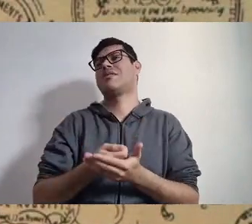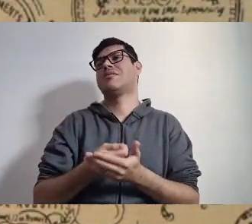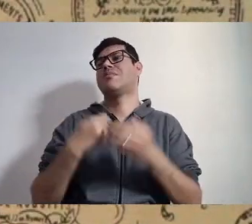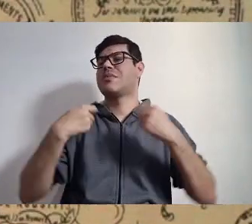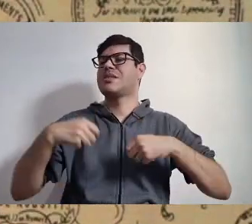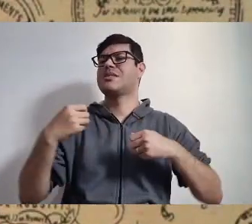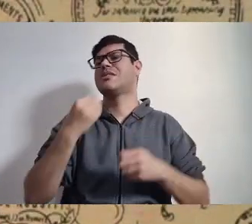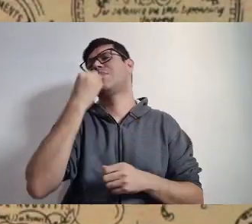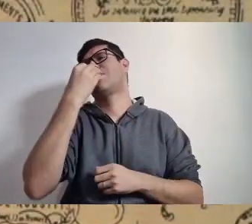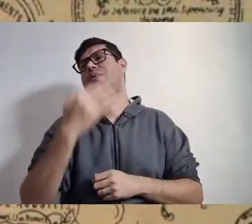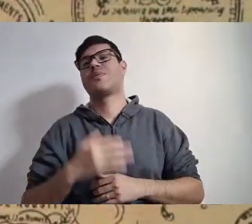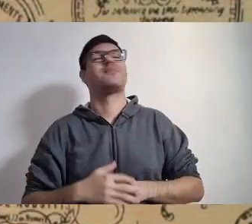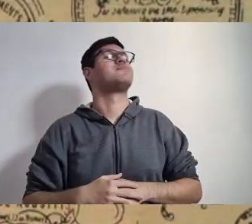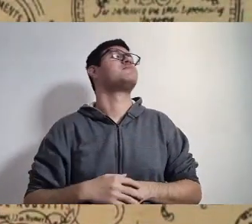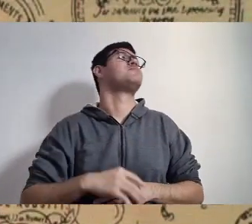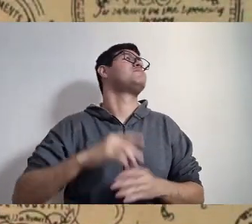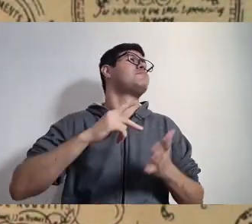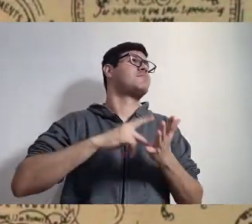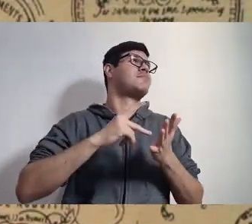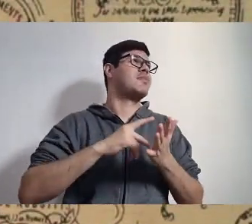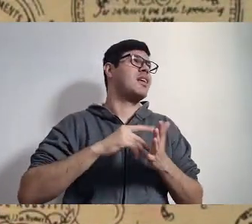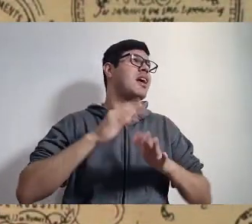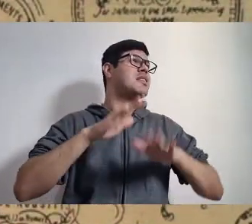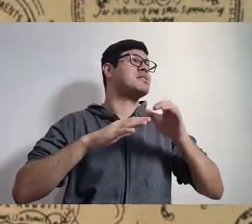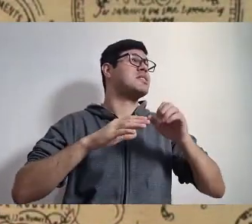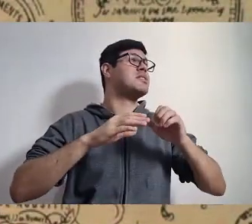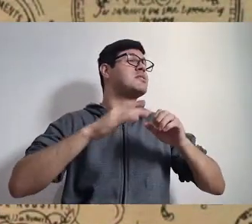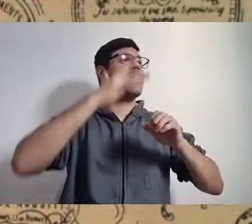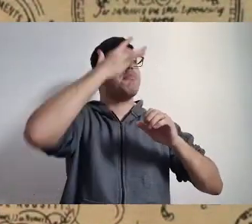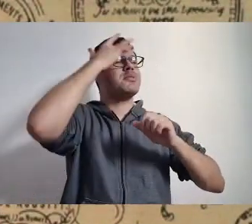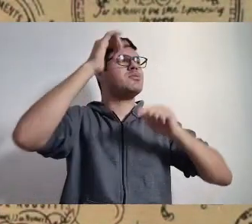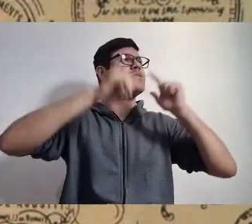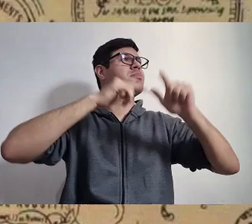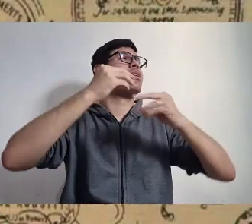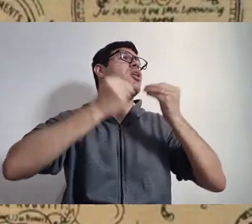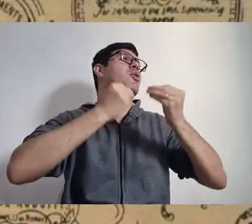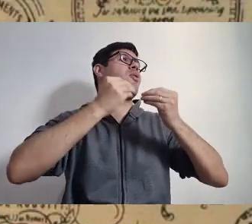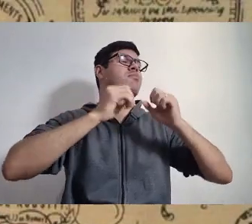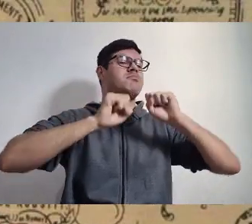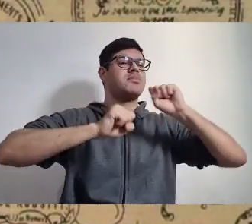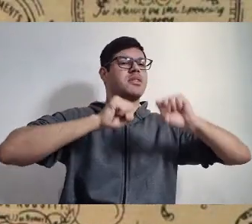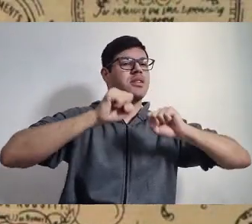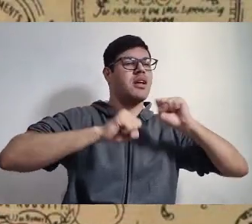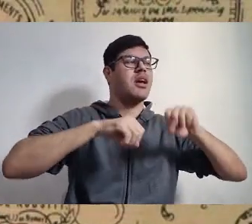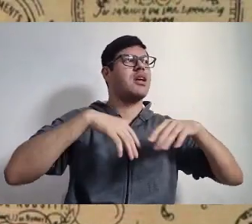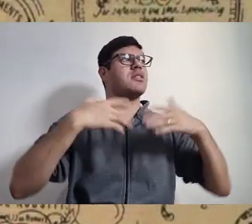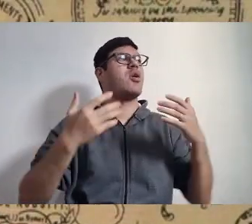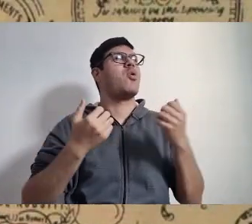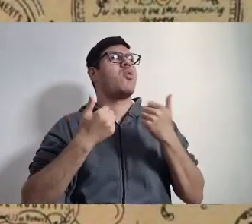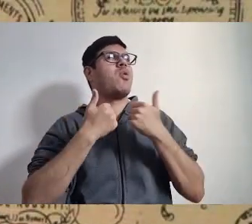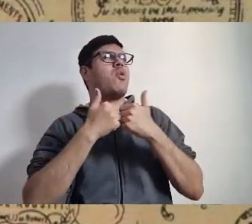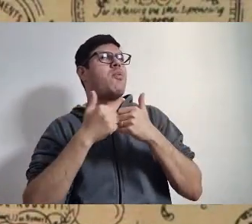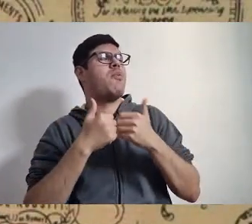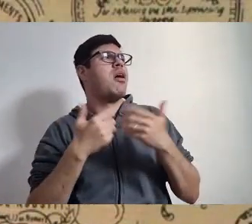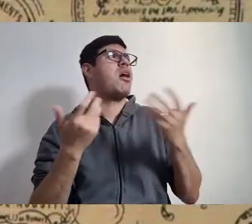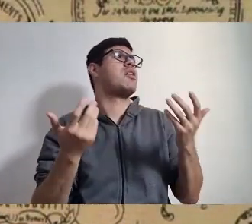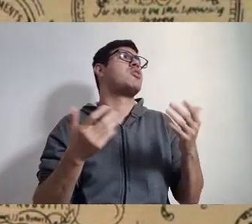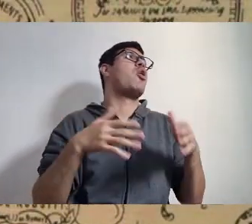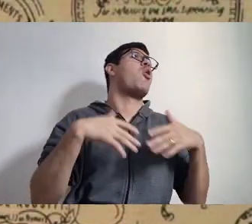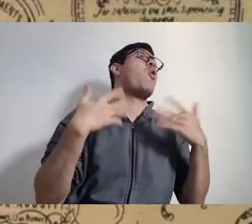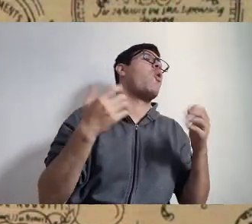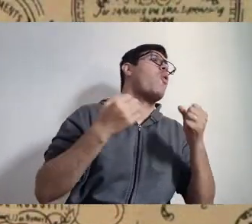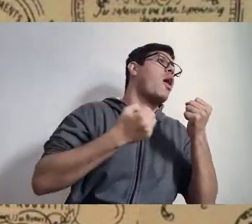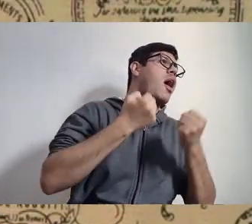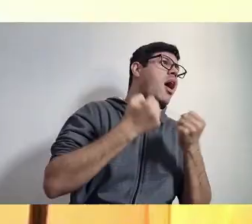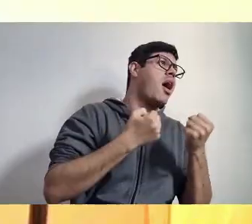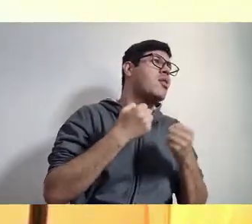uma moto, que vai trabalhar, ou tem gente que vai de bike também. Mas tem aqueles que dependem exclusivamente do transporte